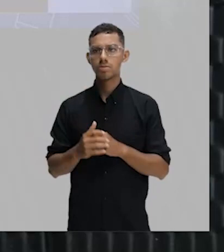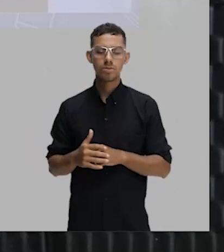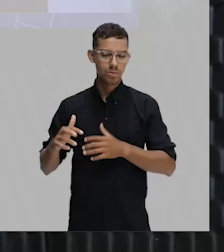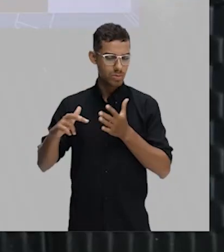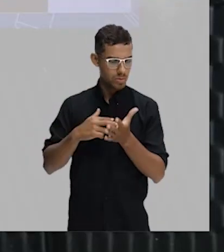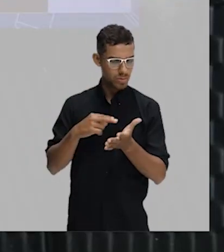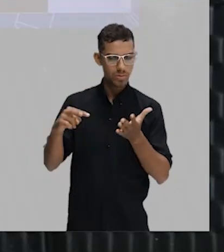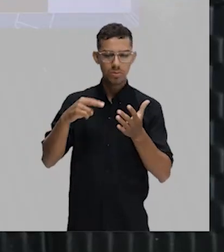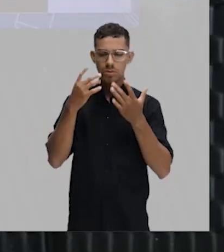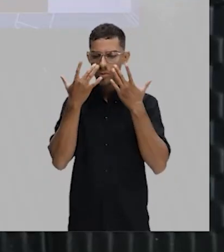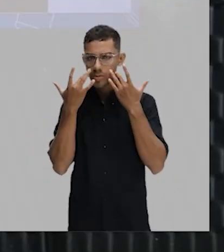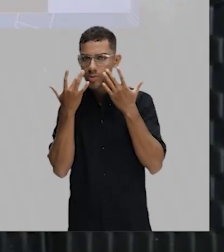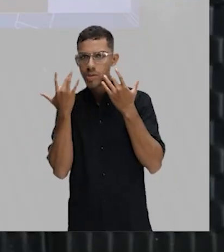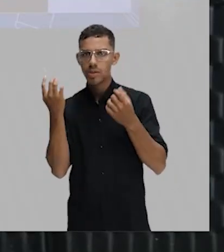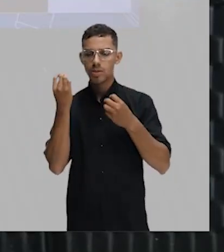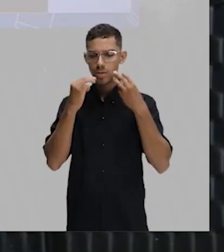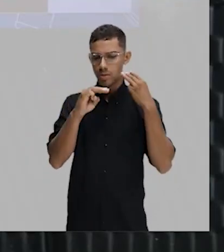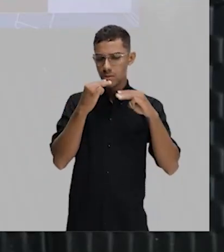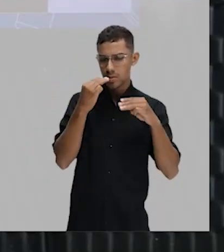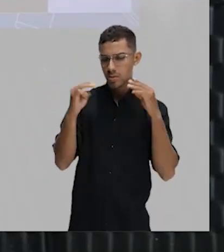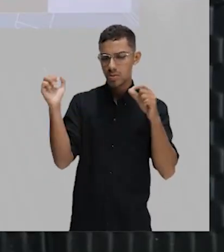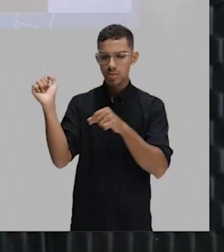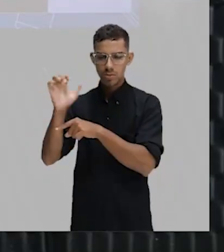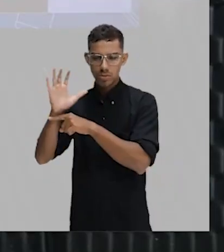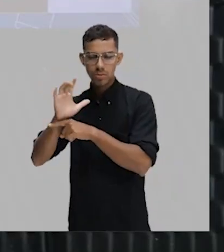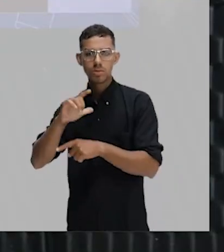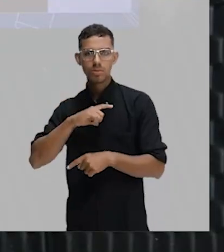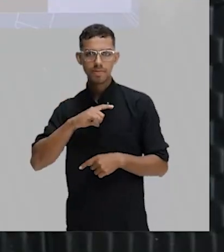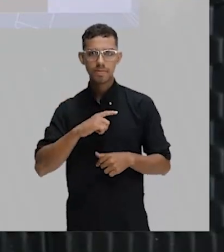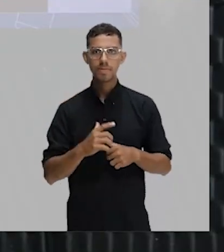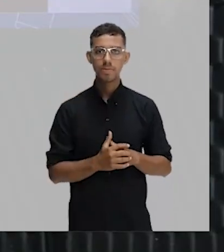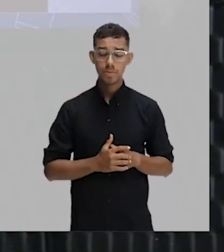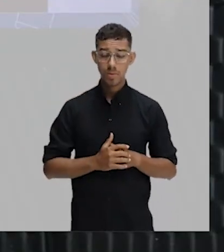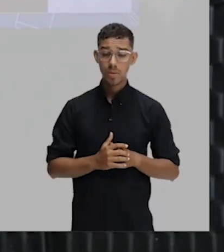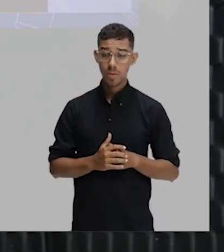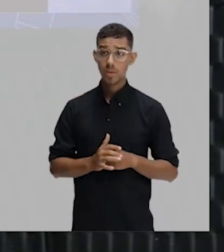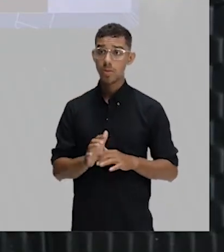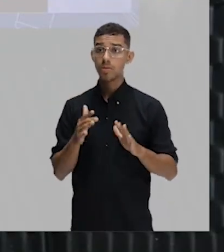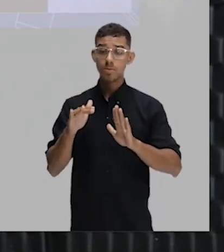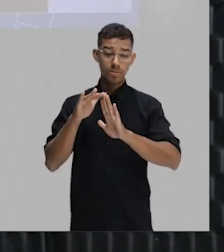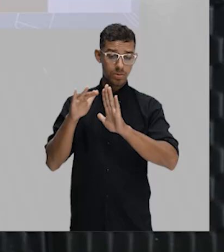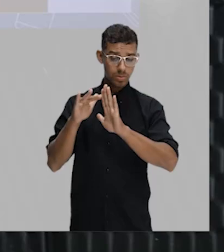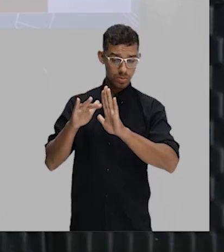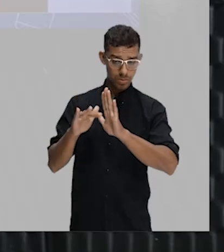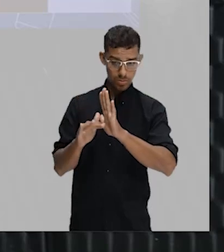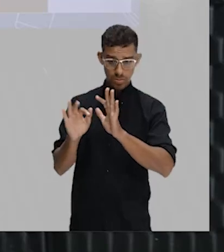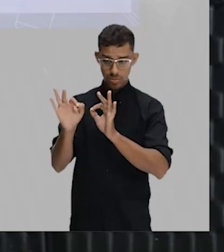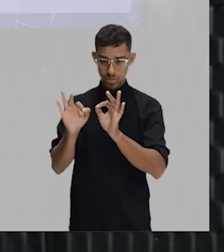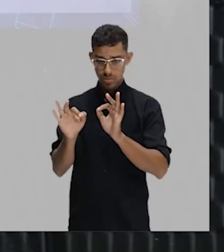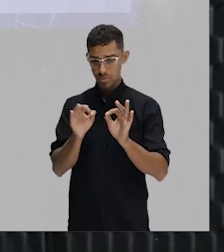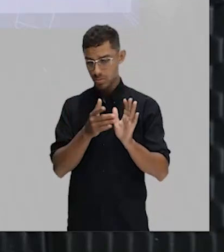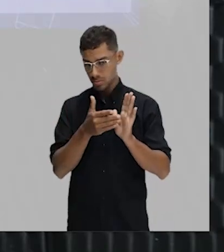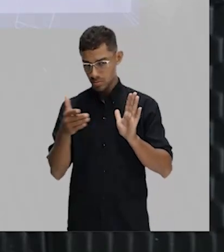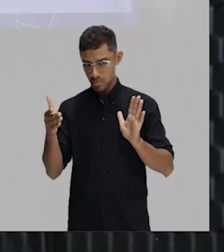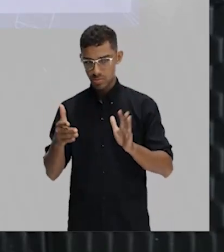dança, teatro, música, cinema, quadrinhos, tem. Você só tem que saber qual é a programação que está em vigor na